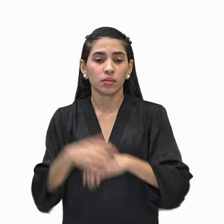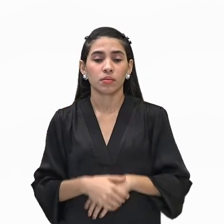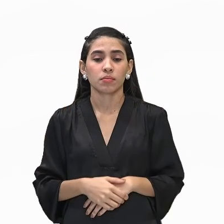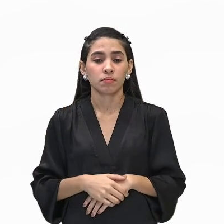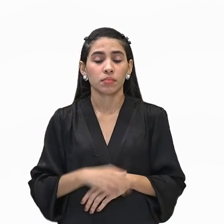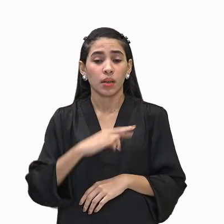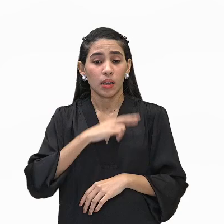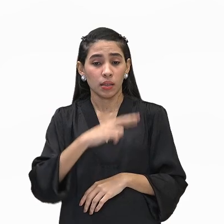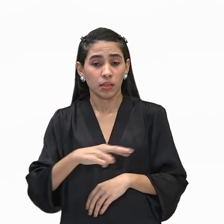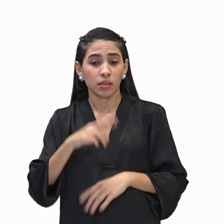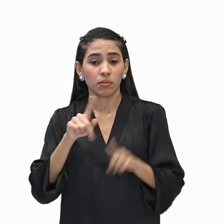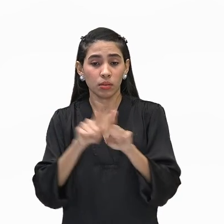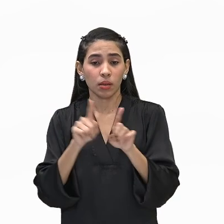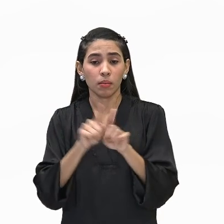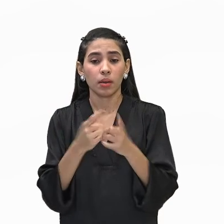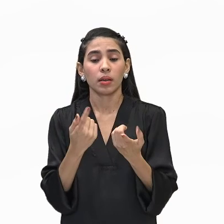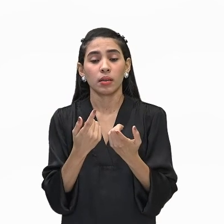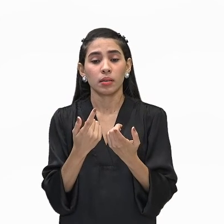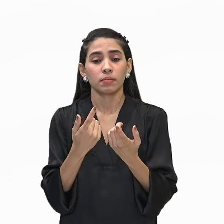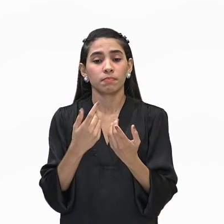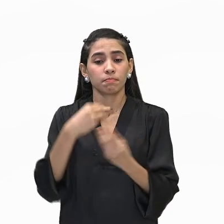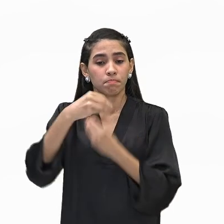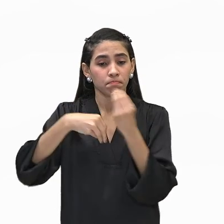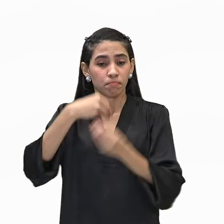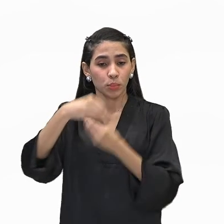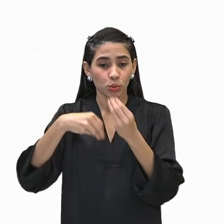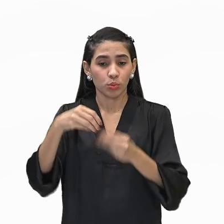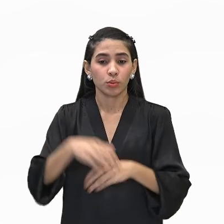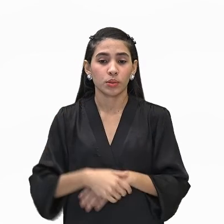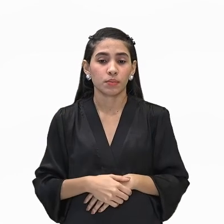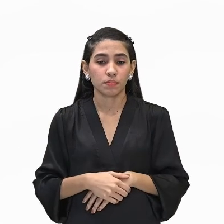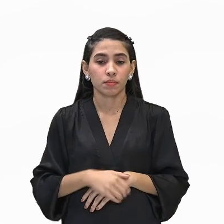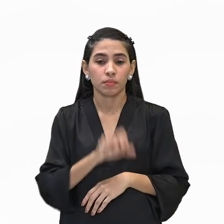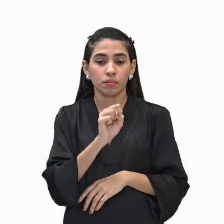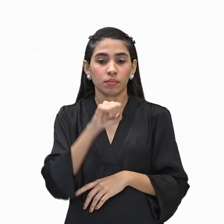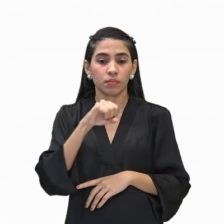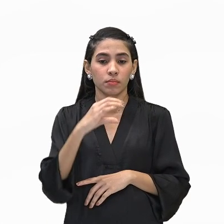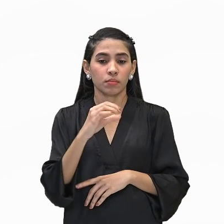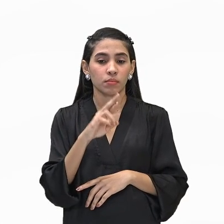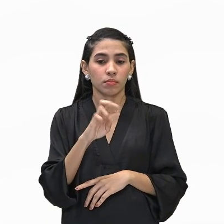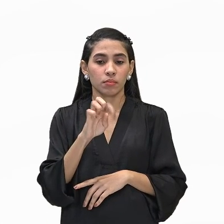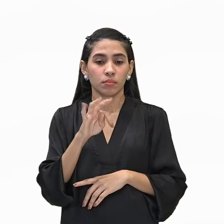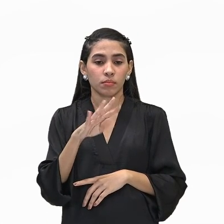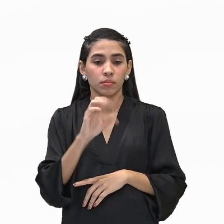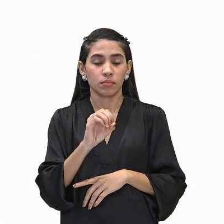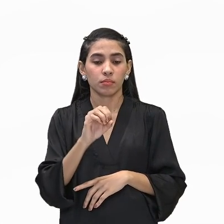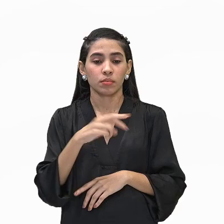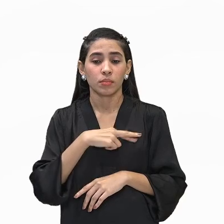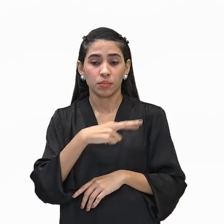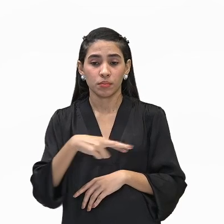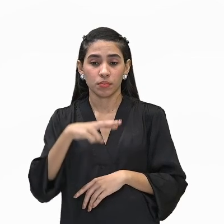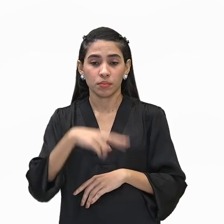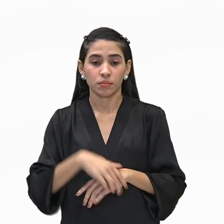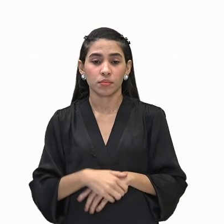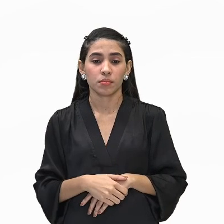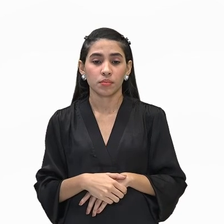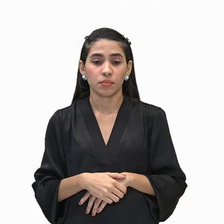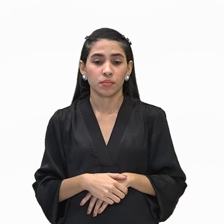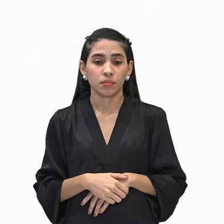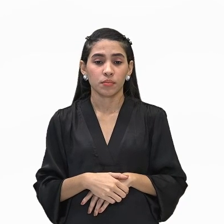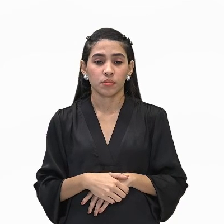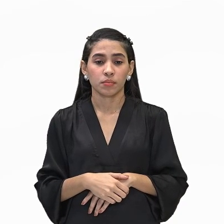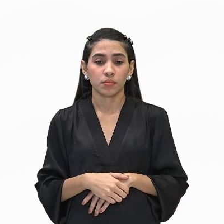elemento cultural também sofreu miscigenação, ou seja, mistura, formando o que chamamos de sincretismo religioso.